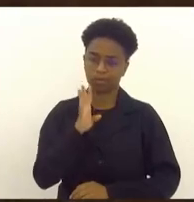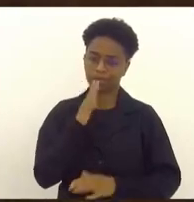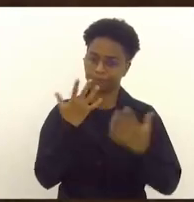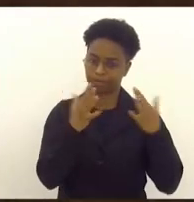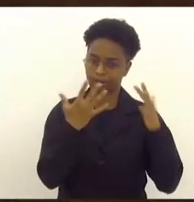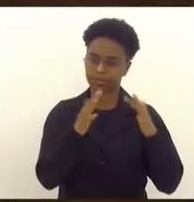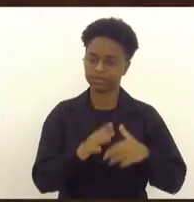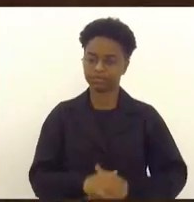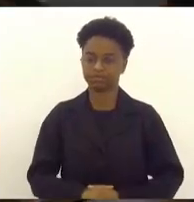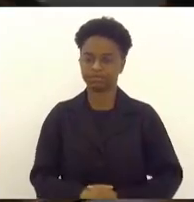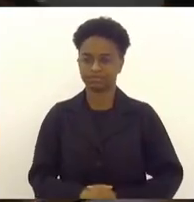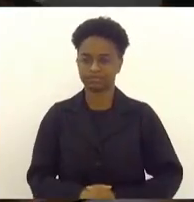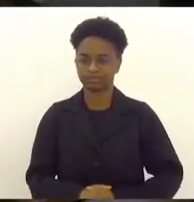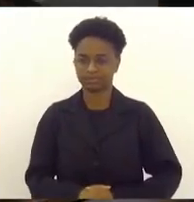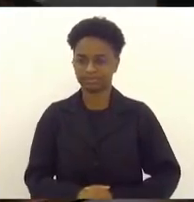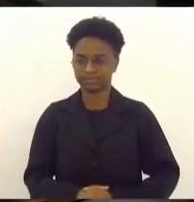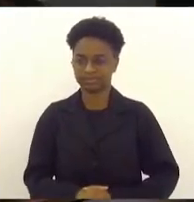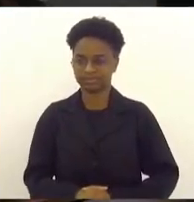parabéns